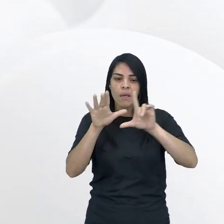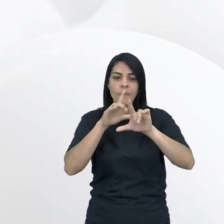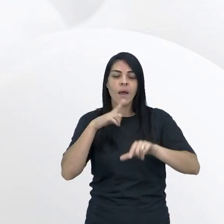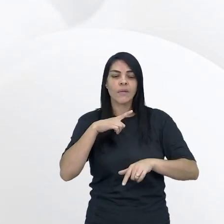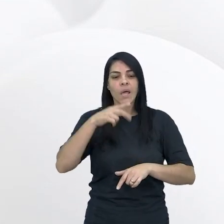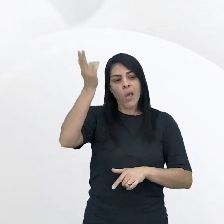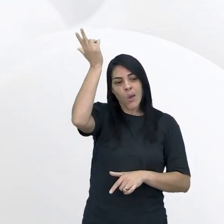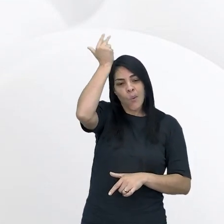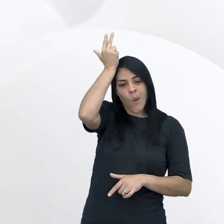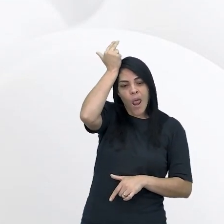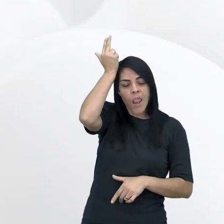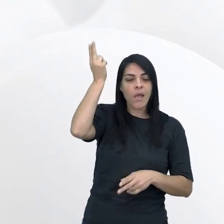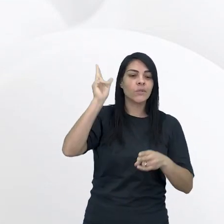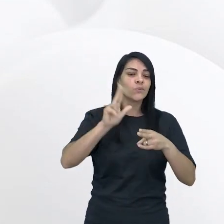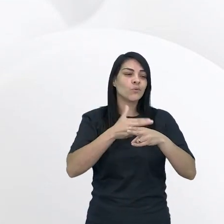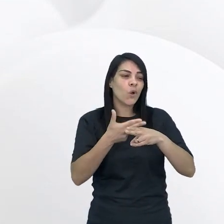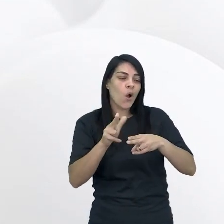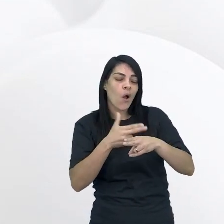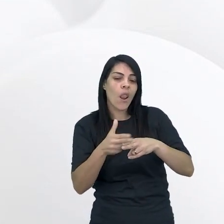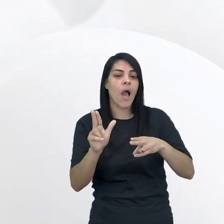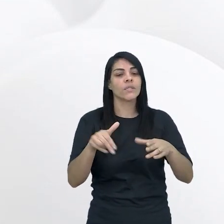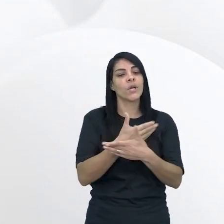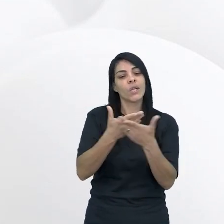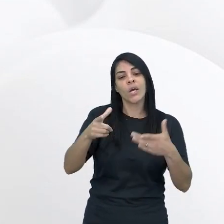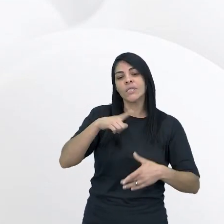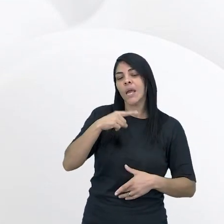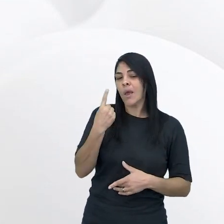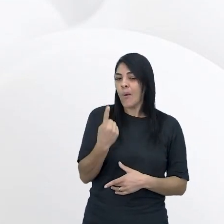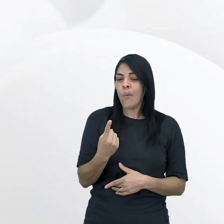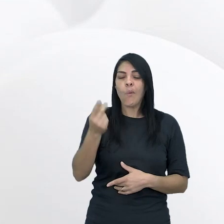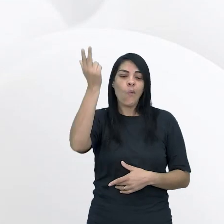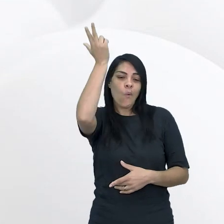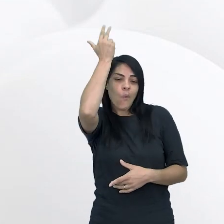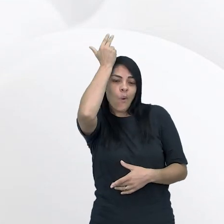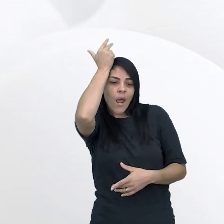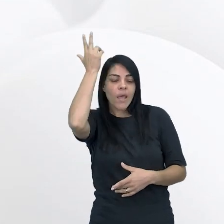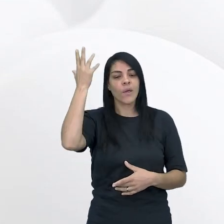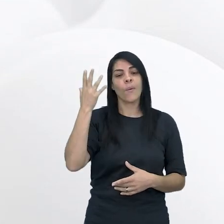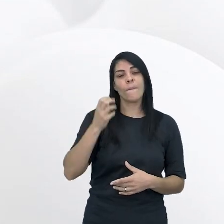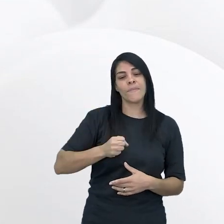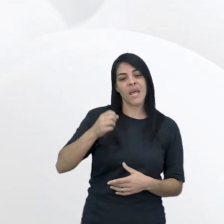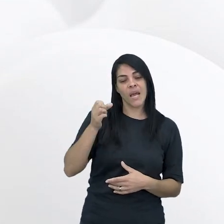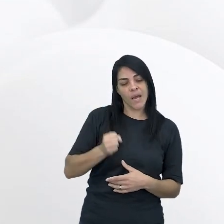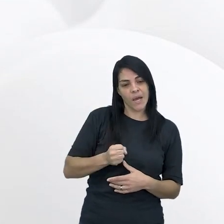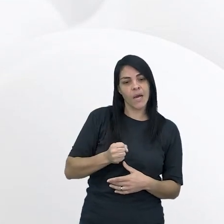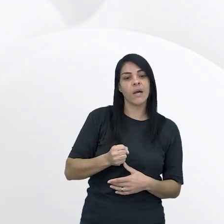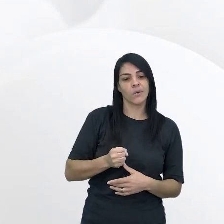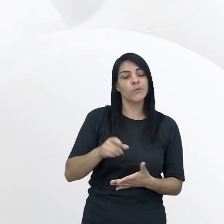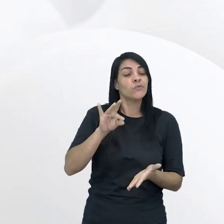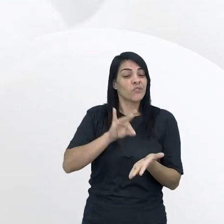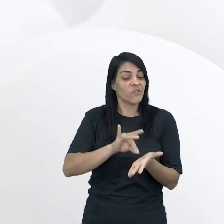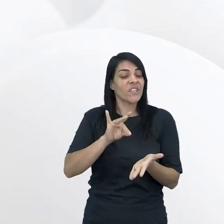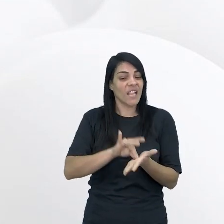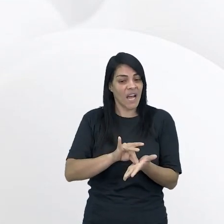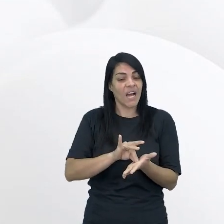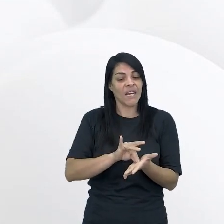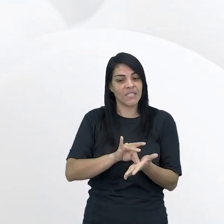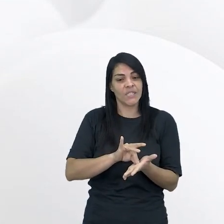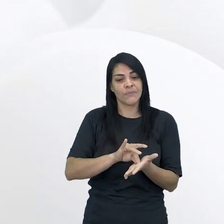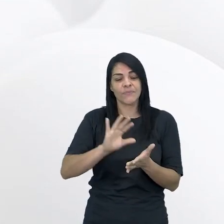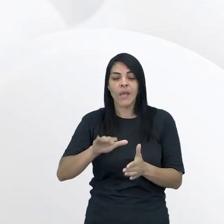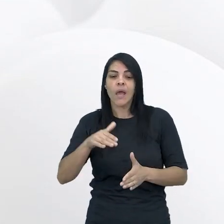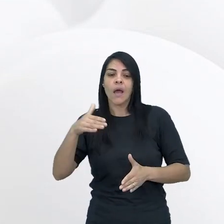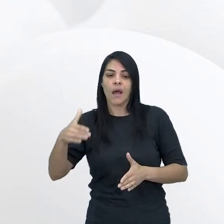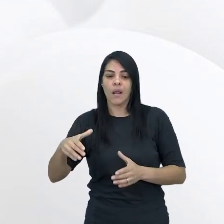de chocolate. Temos um coelhinho branco, de verdade, ao lado de